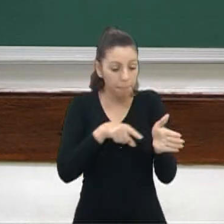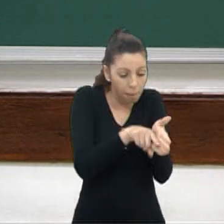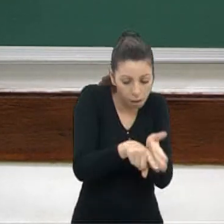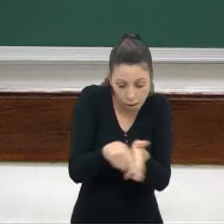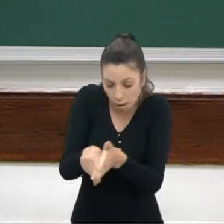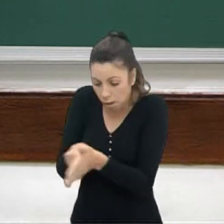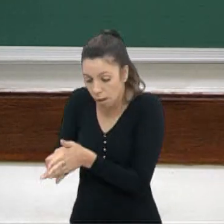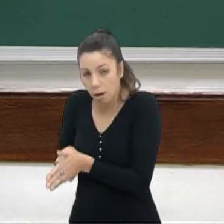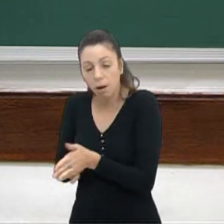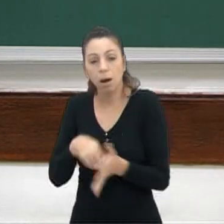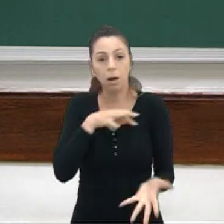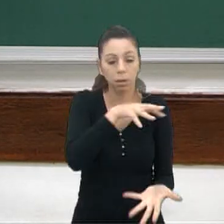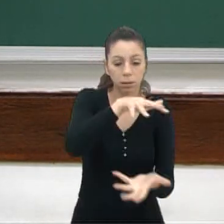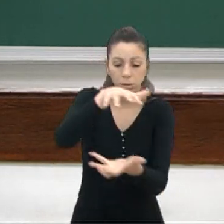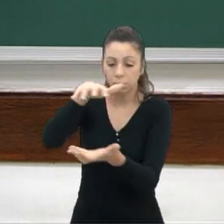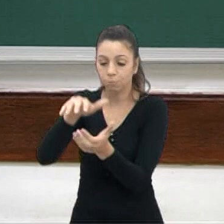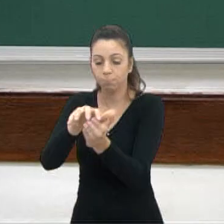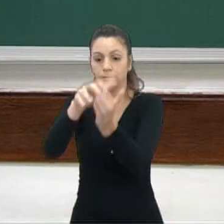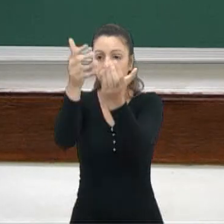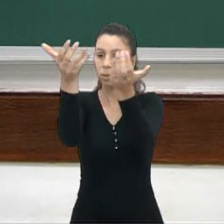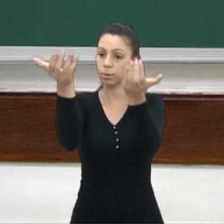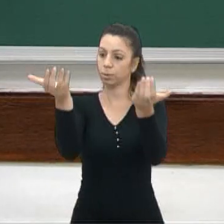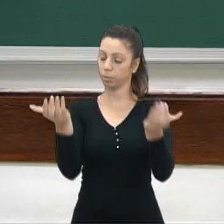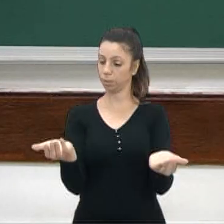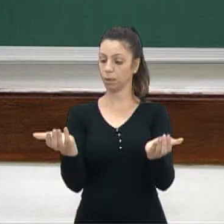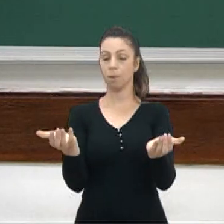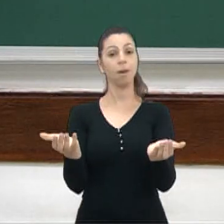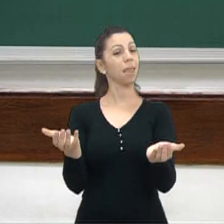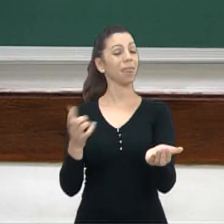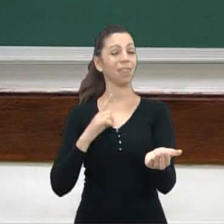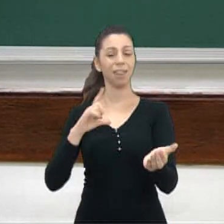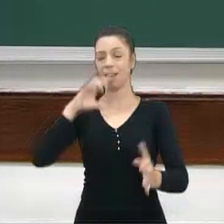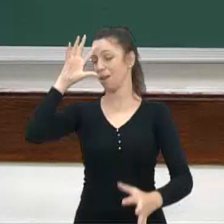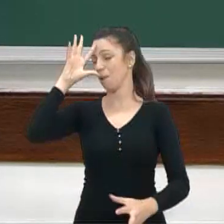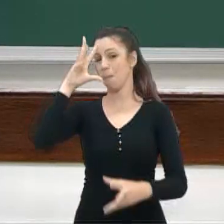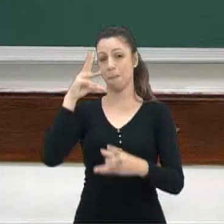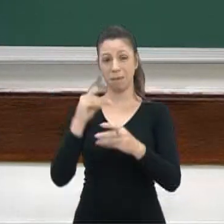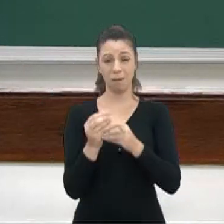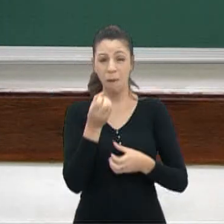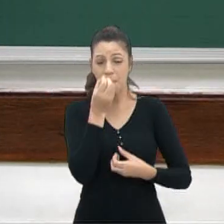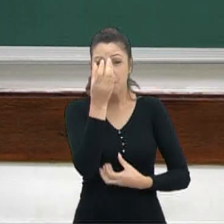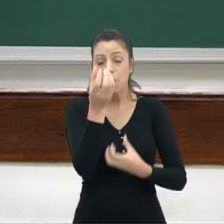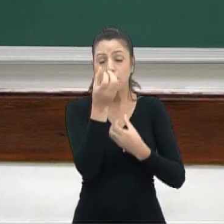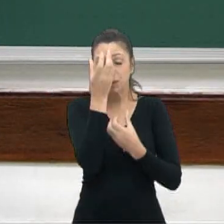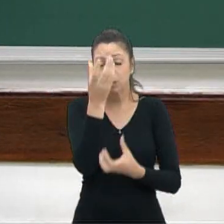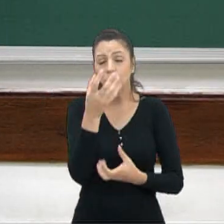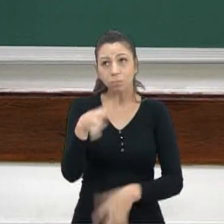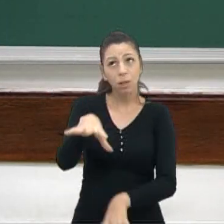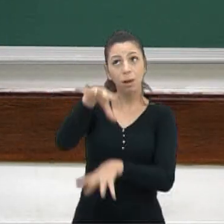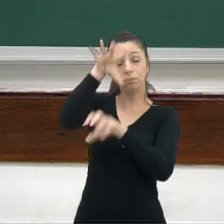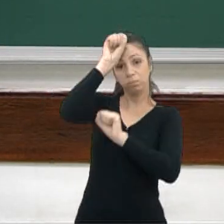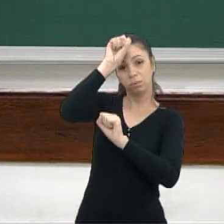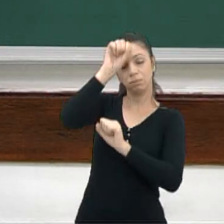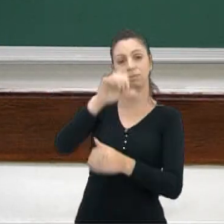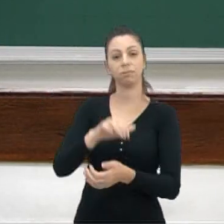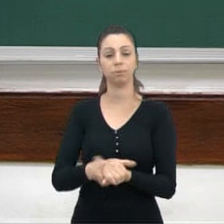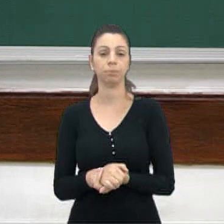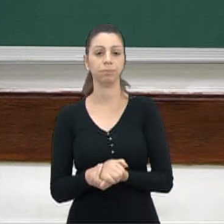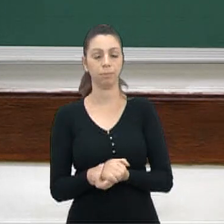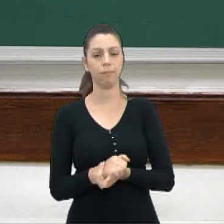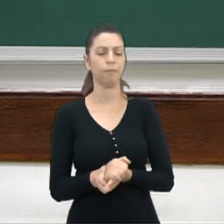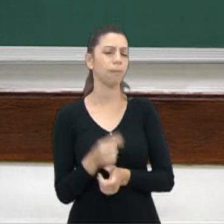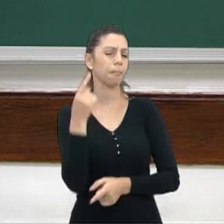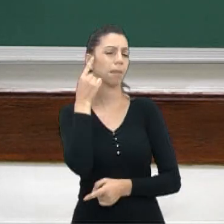camadas internas do planeta. Tem muito a aprender, muitas informações a conquistar ainda sobre isso. Mas a gente